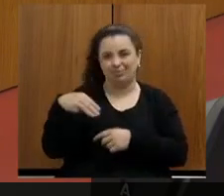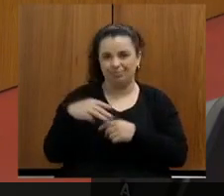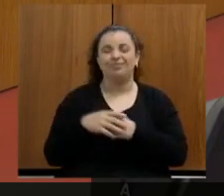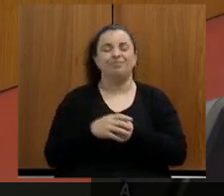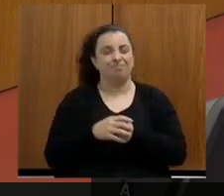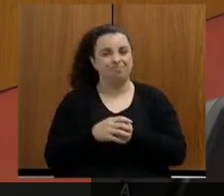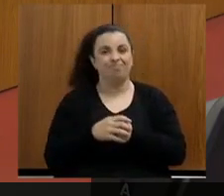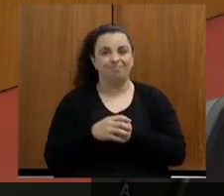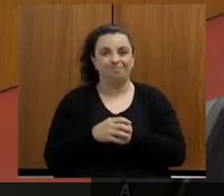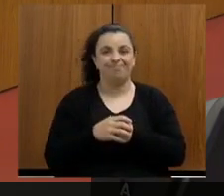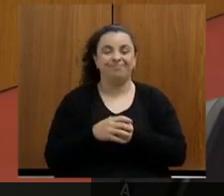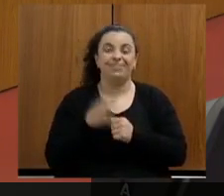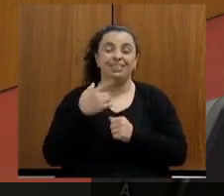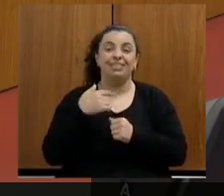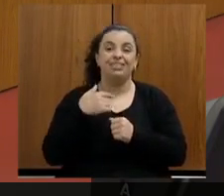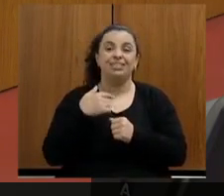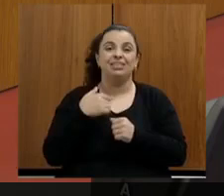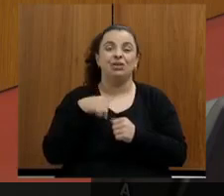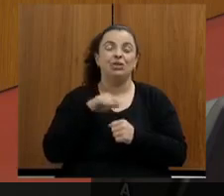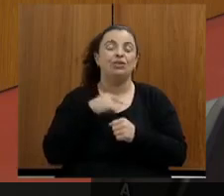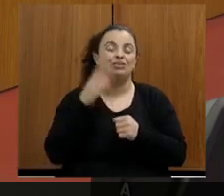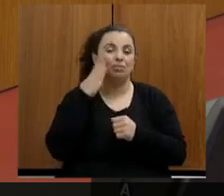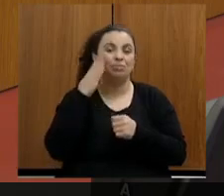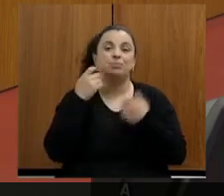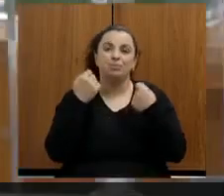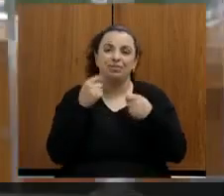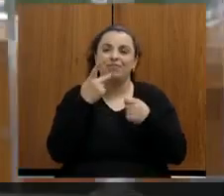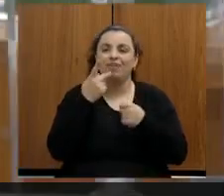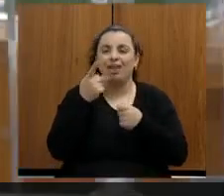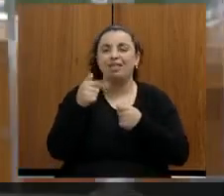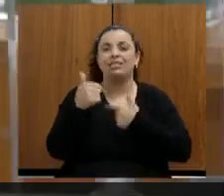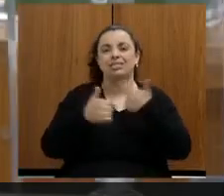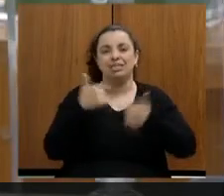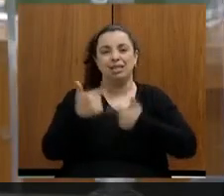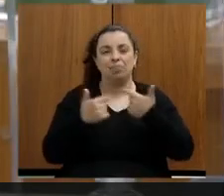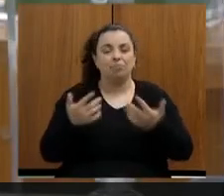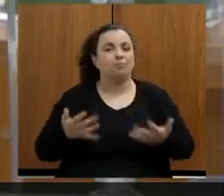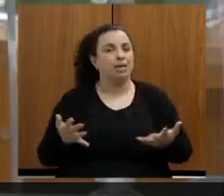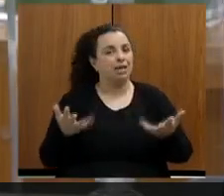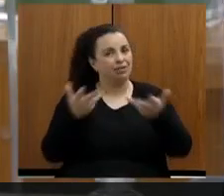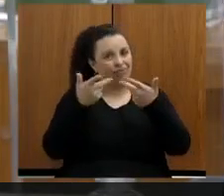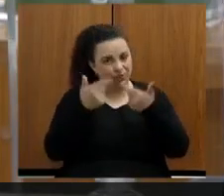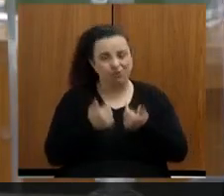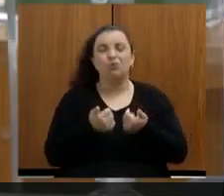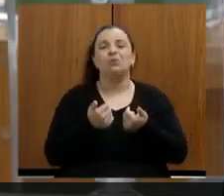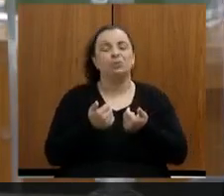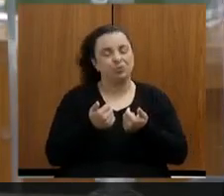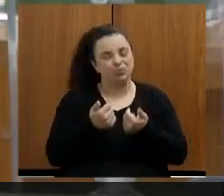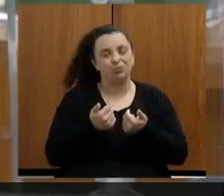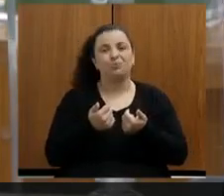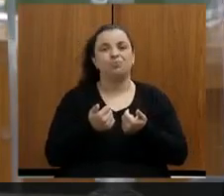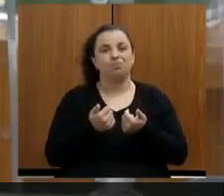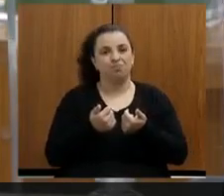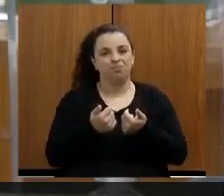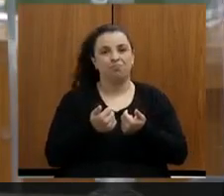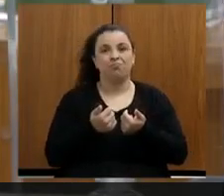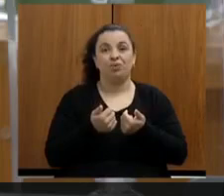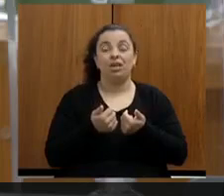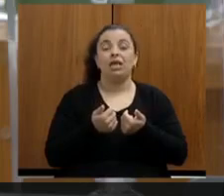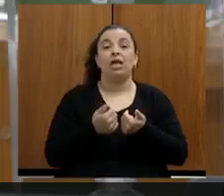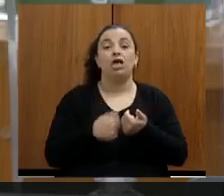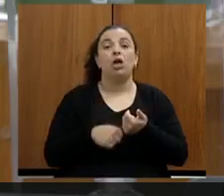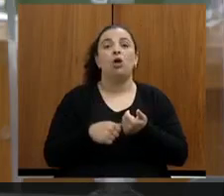gente tem que fazer essa menção desse Trabalho maravilhoso que vocês estão fazendo é o